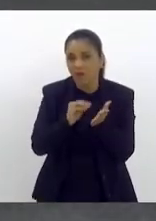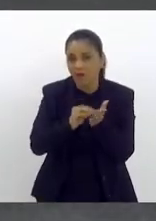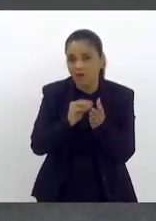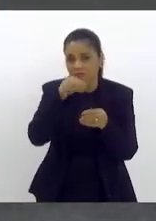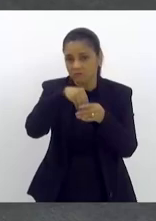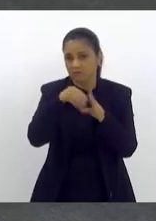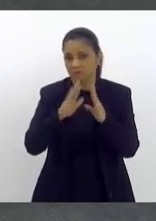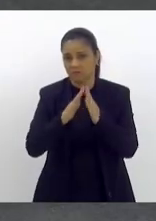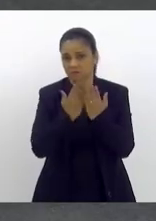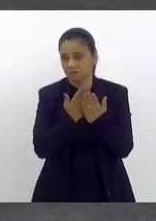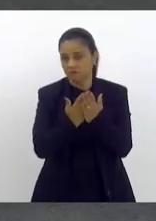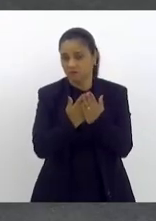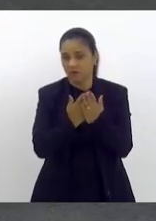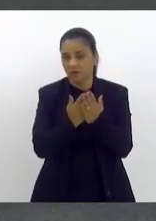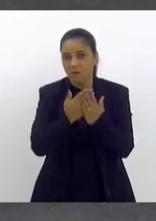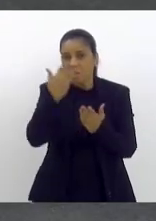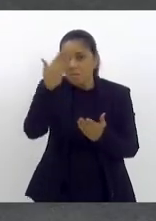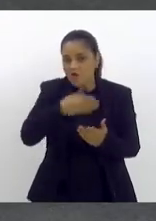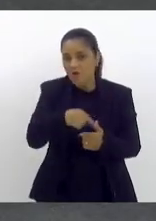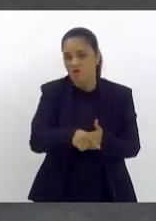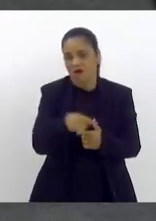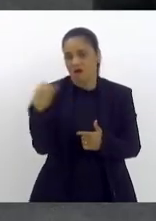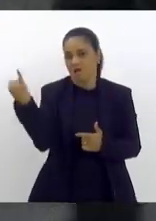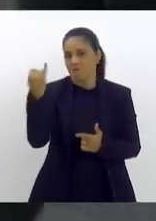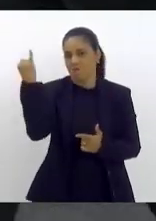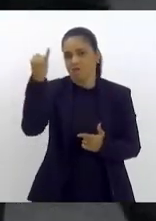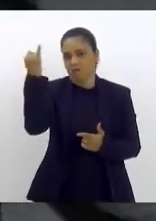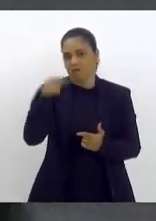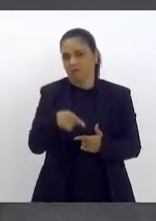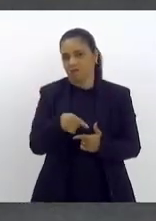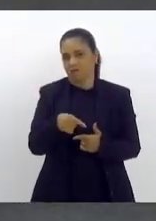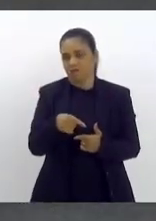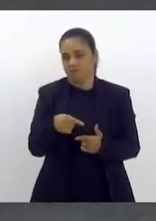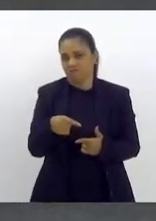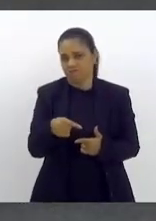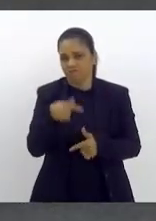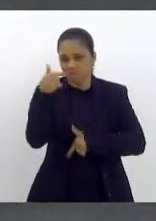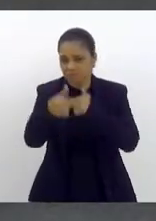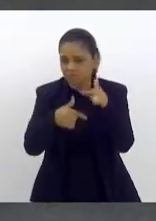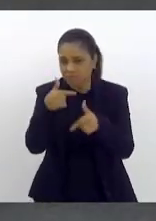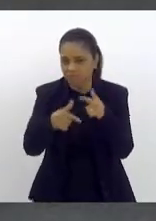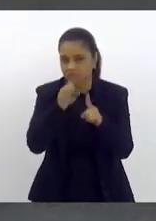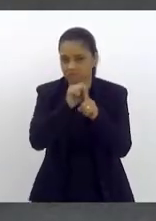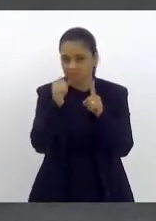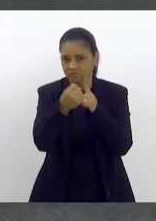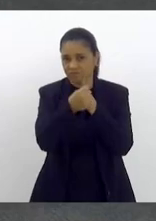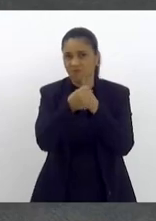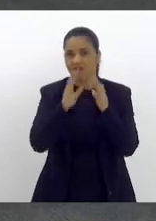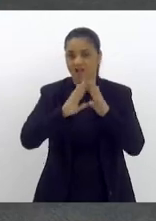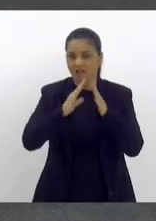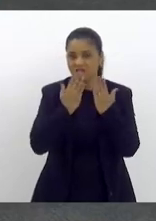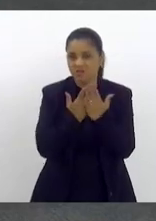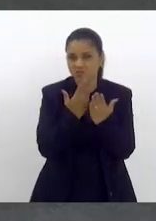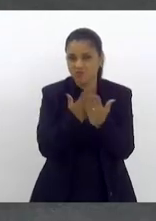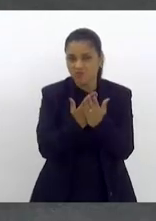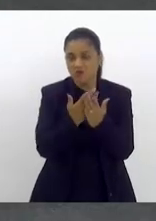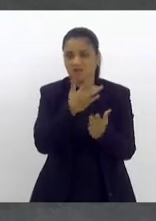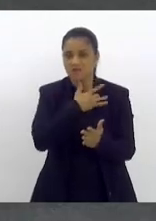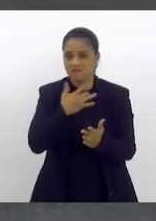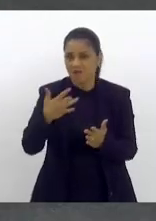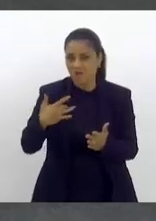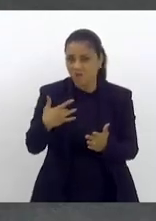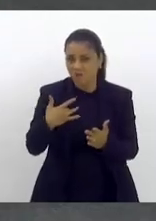Ficou provado a importância delas. No ano pós-pandemia, com as escolas tensas, com as crianças com a saúde mental